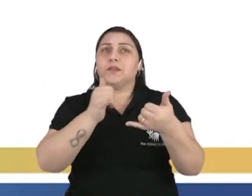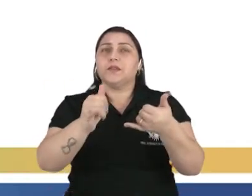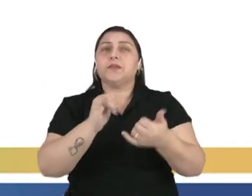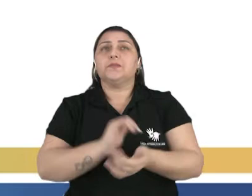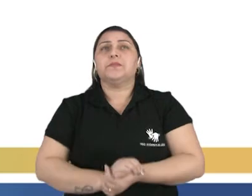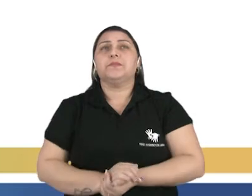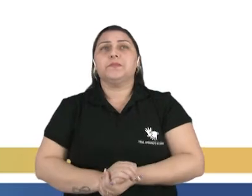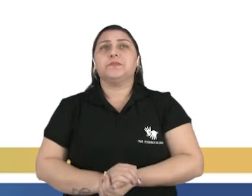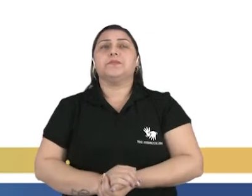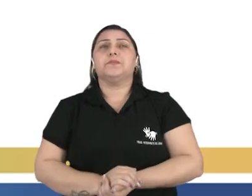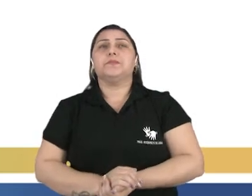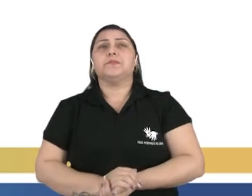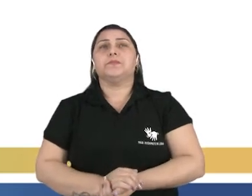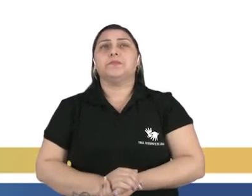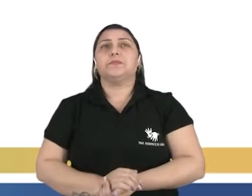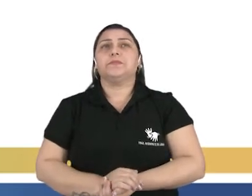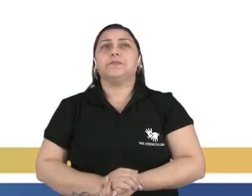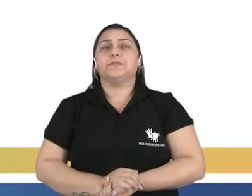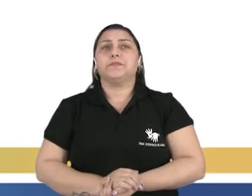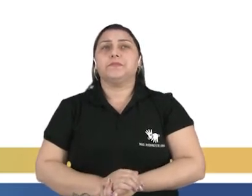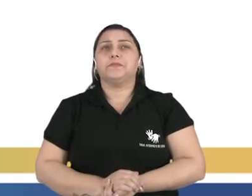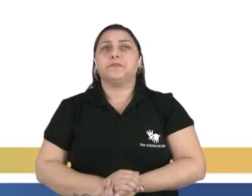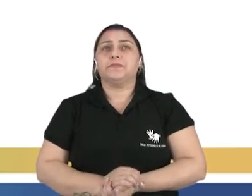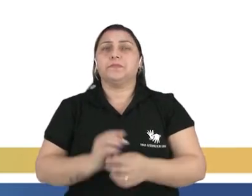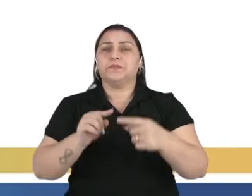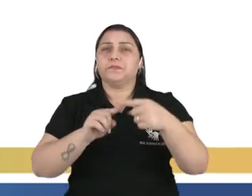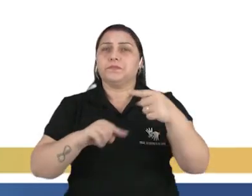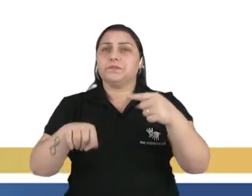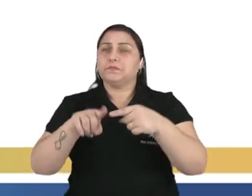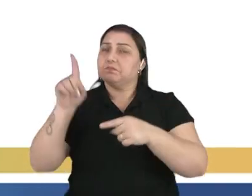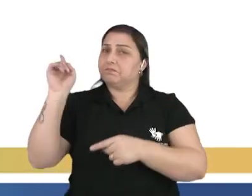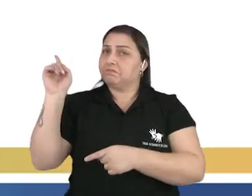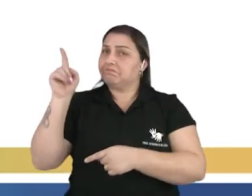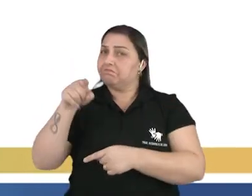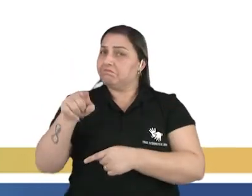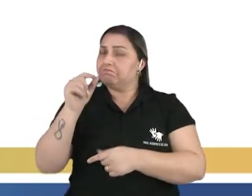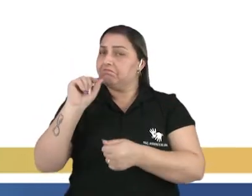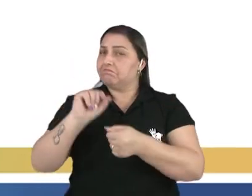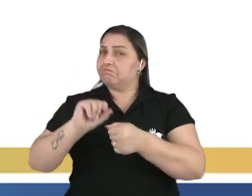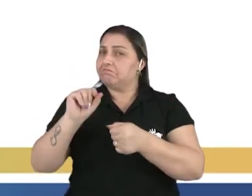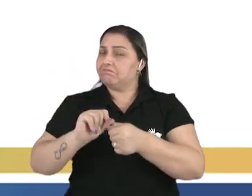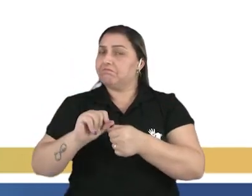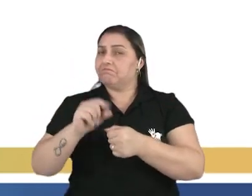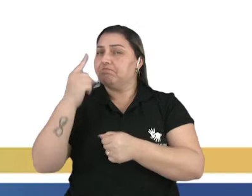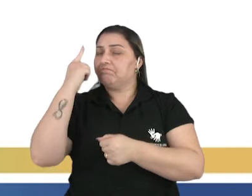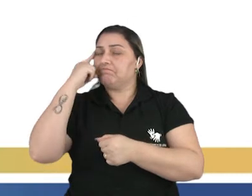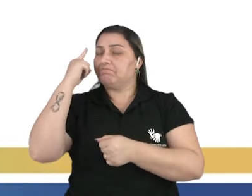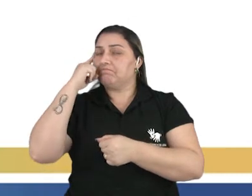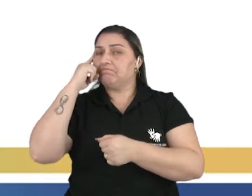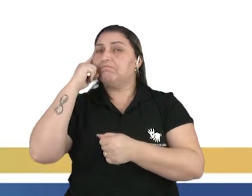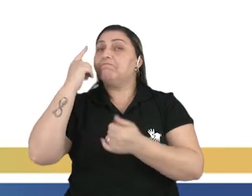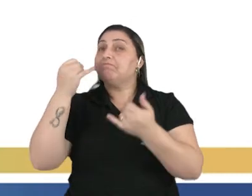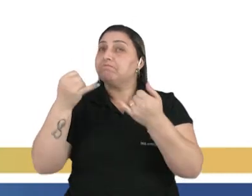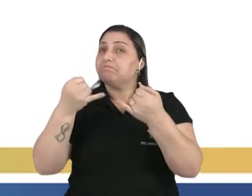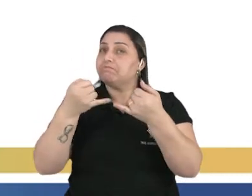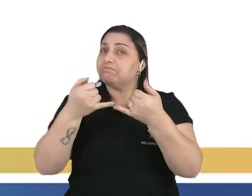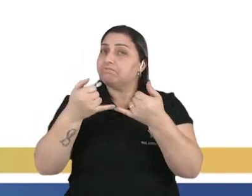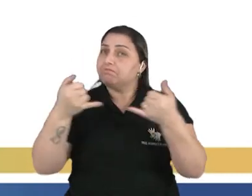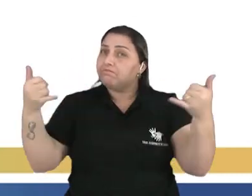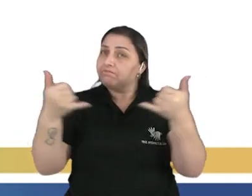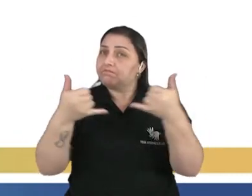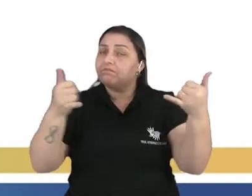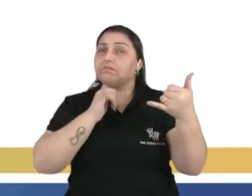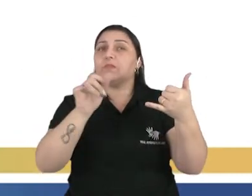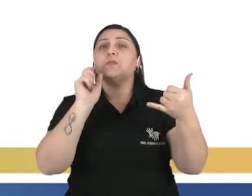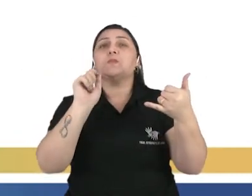corrente elétrica, no nosso estudo de hoje. Coloquei uma corrente aqui, pessoal, para você fazer a analogia da corrente elétrica. Então,